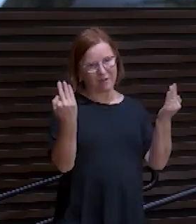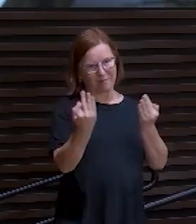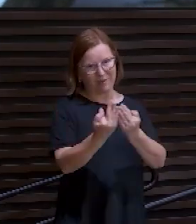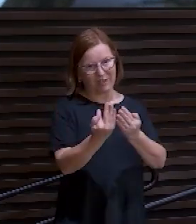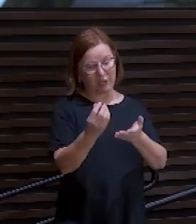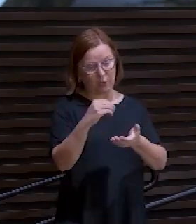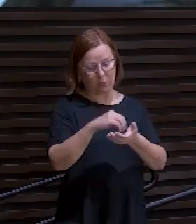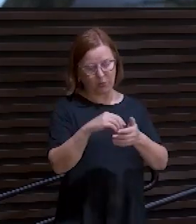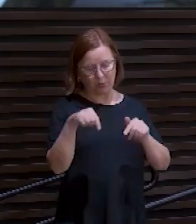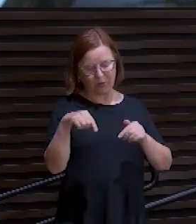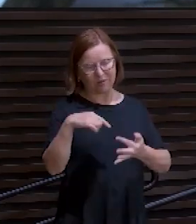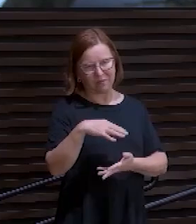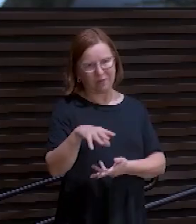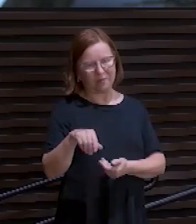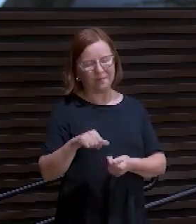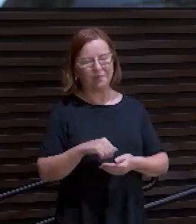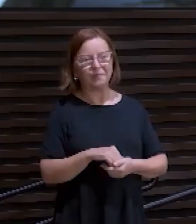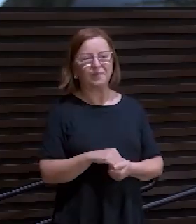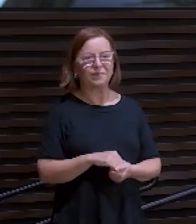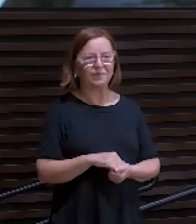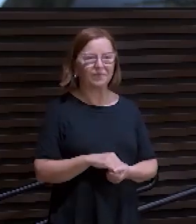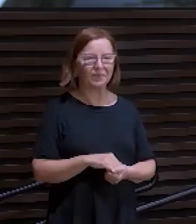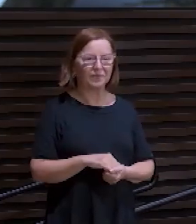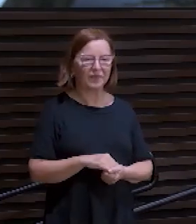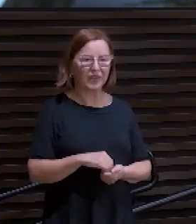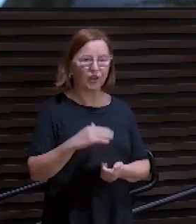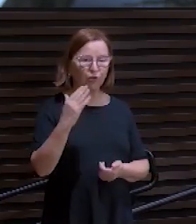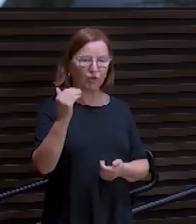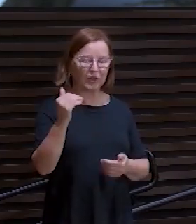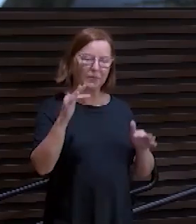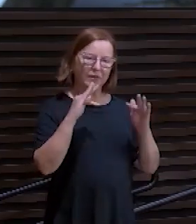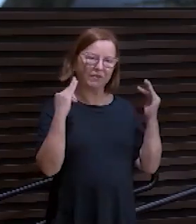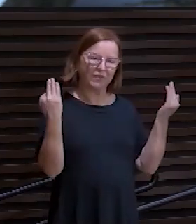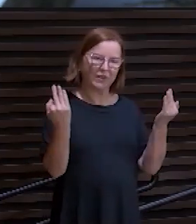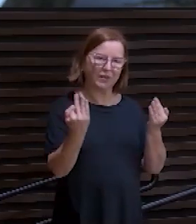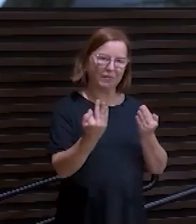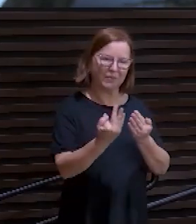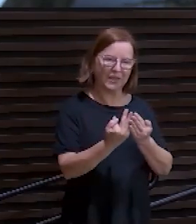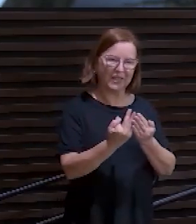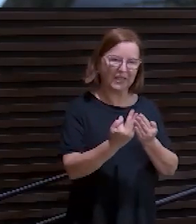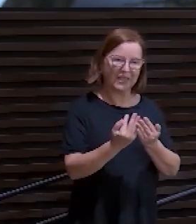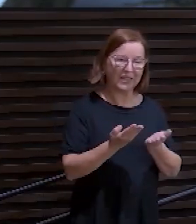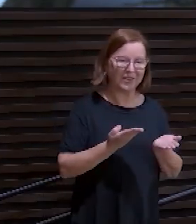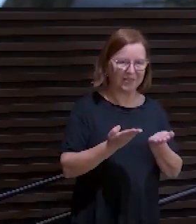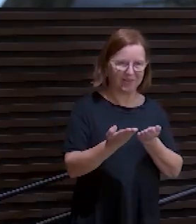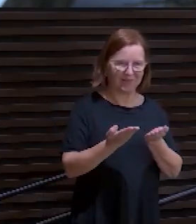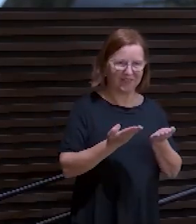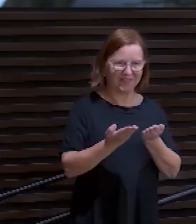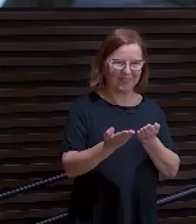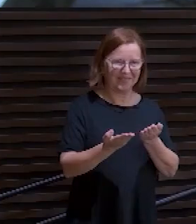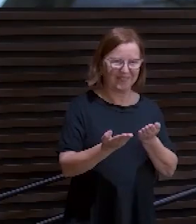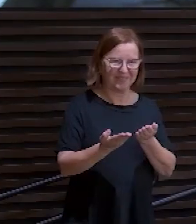mundo. A vocação da família é o serviço.